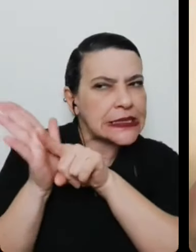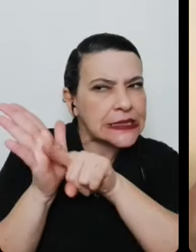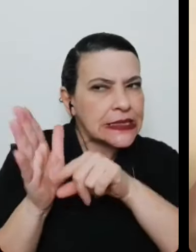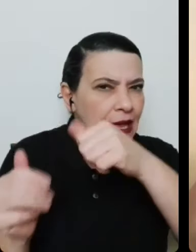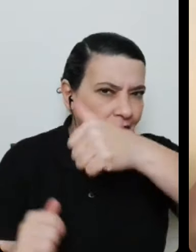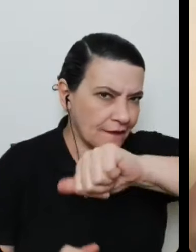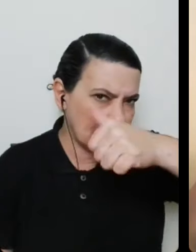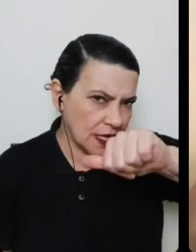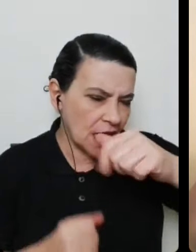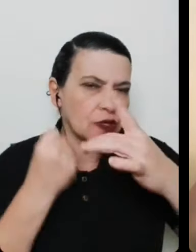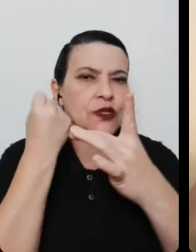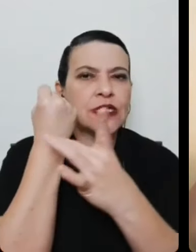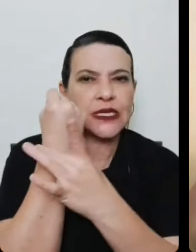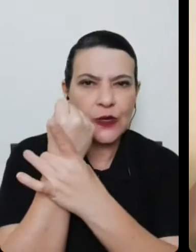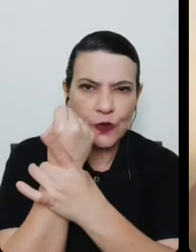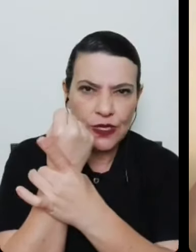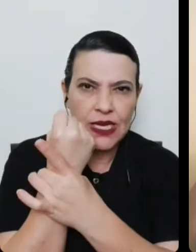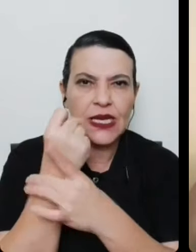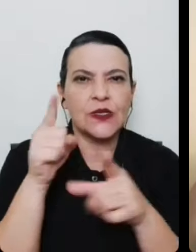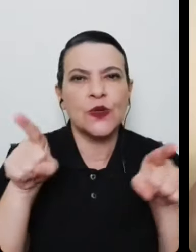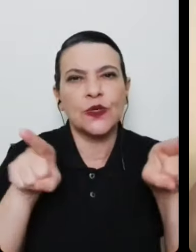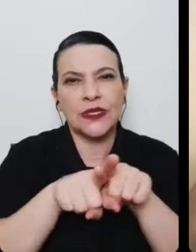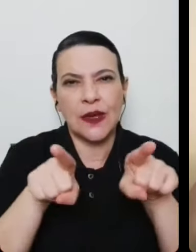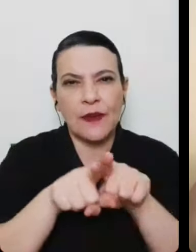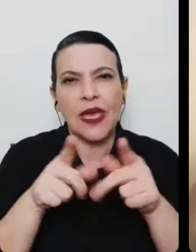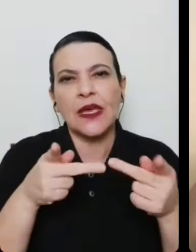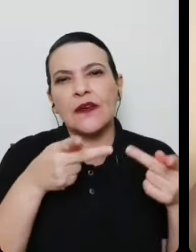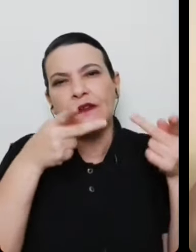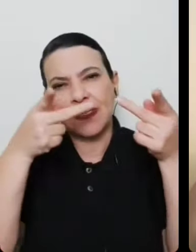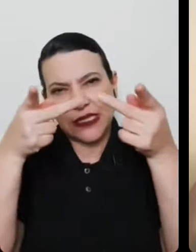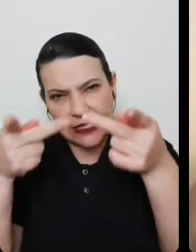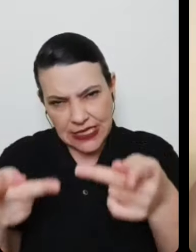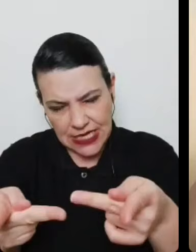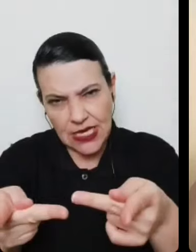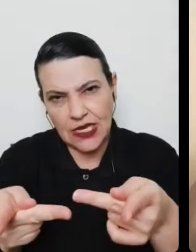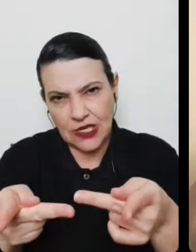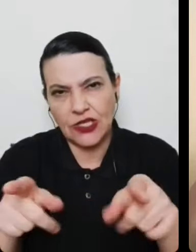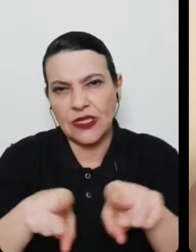de segurança, tanto do visitante quanto também do objeto.